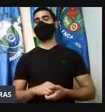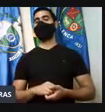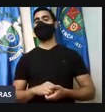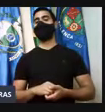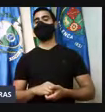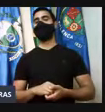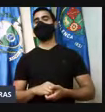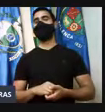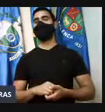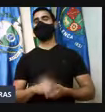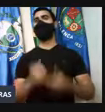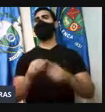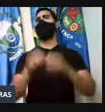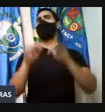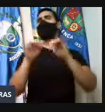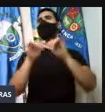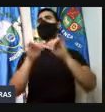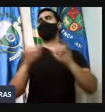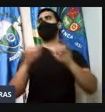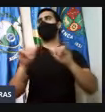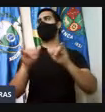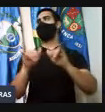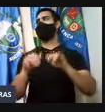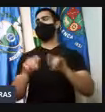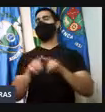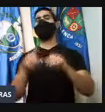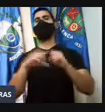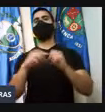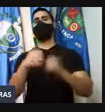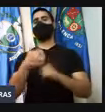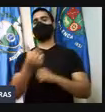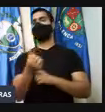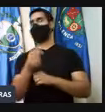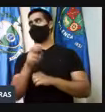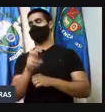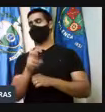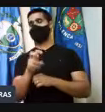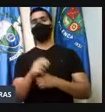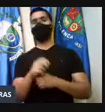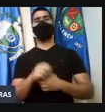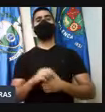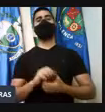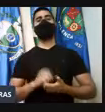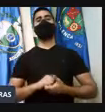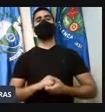memorando informar os novos edis que dispõe no artigo 165 do inciso 3º,